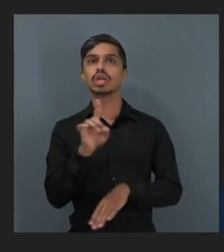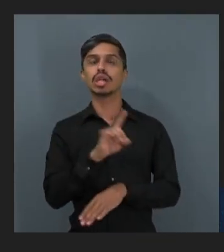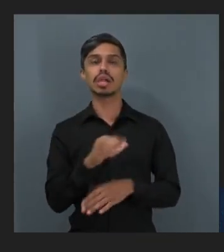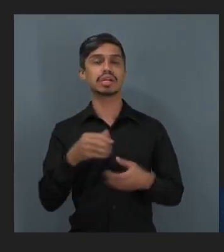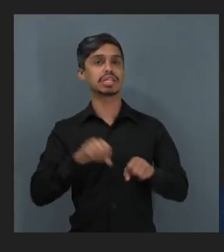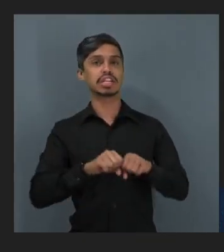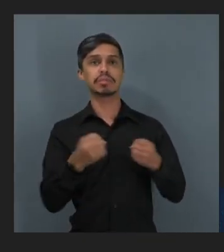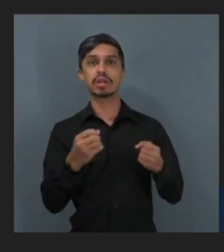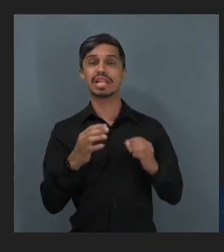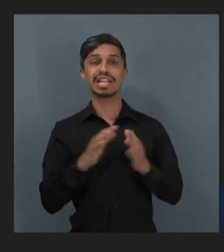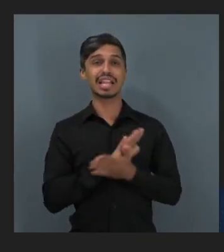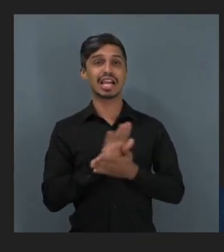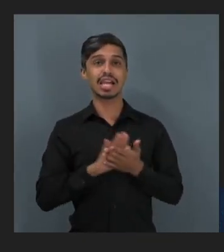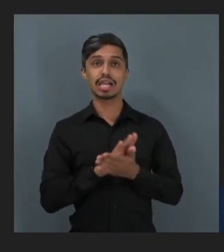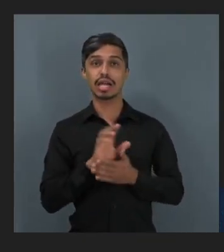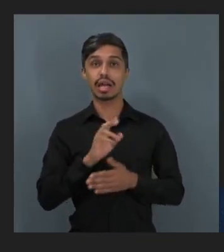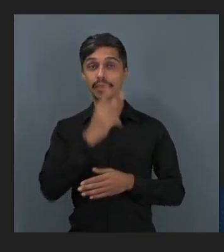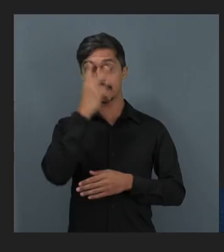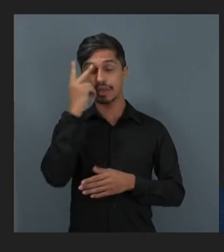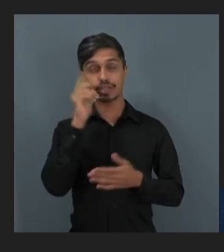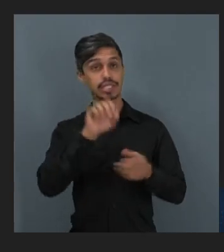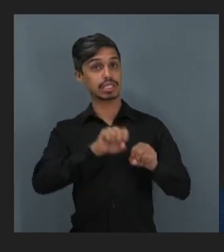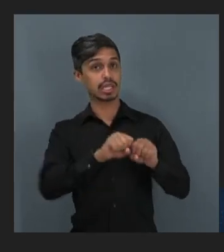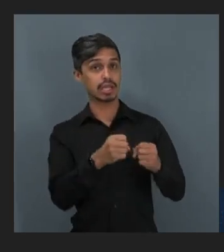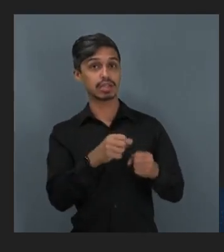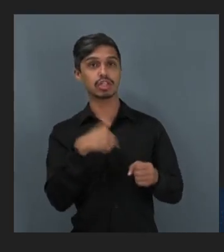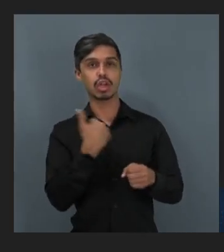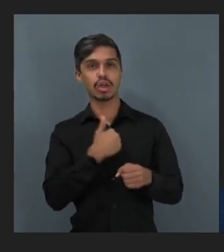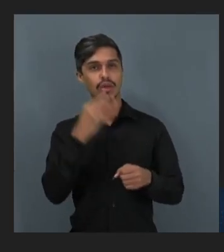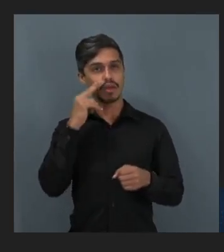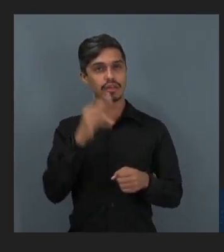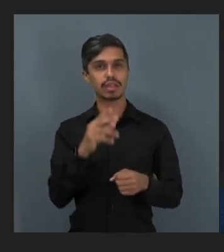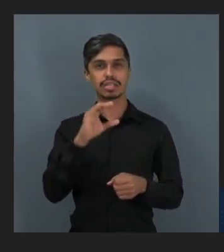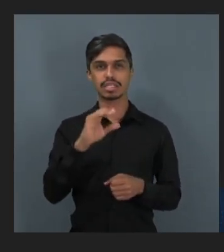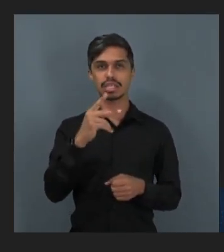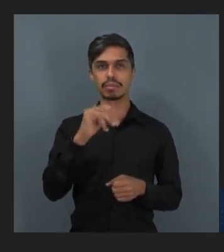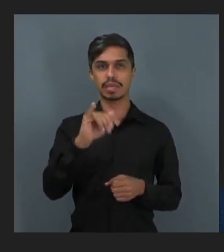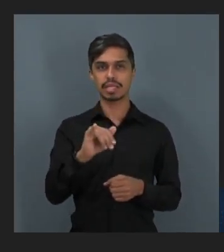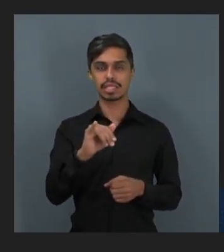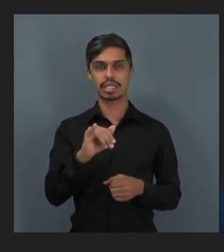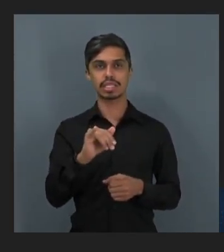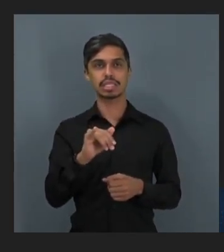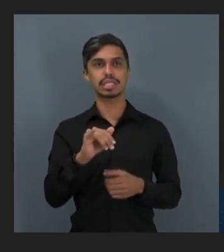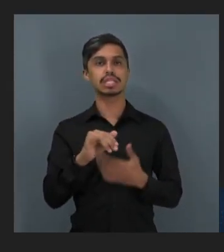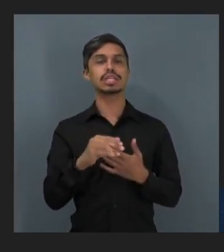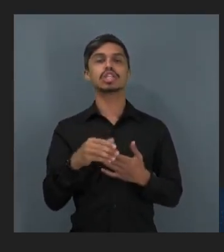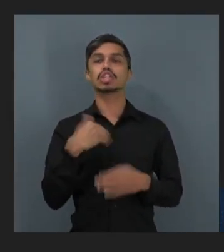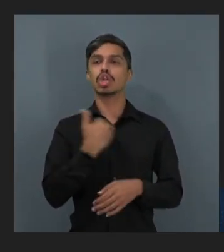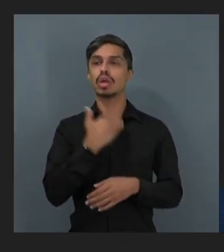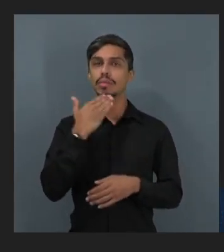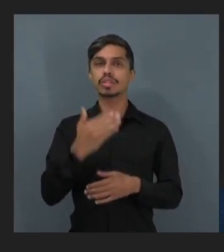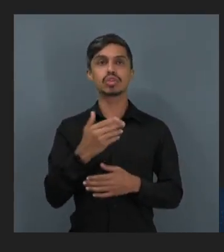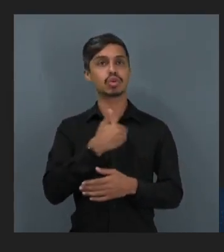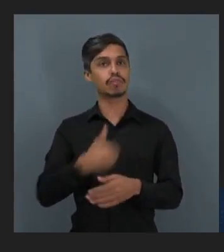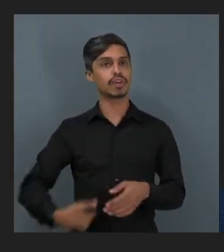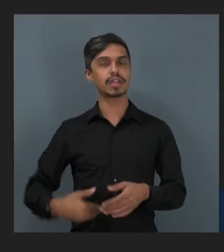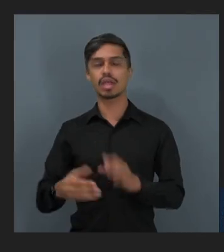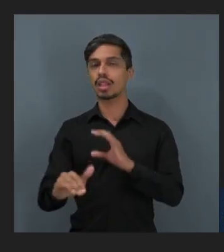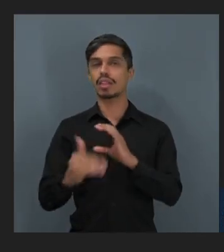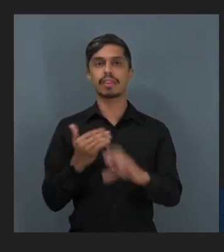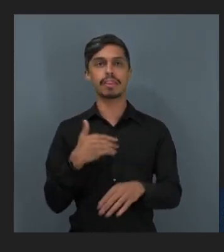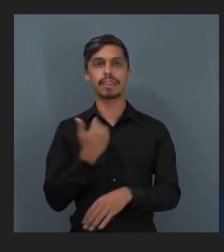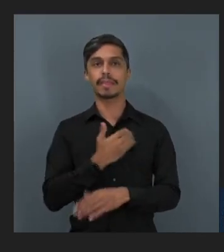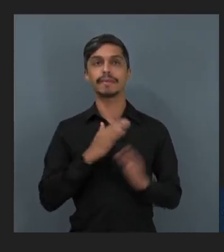quebraram nada. Inclusive, quem quebrou, e a gente viu na CPI, pediu as imagens, não recebemos, do governo Lula, na época